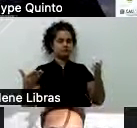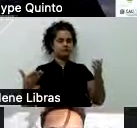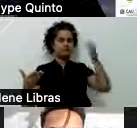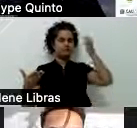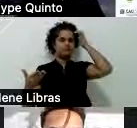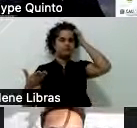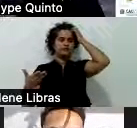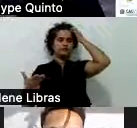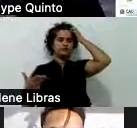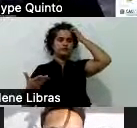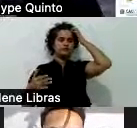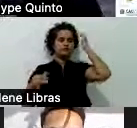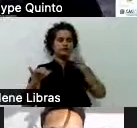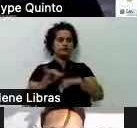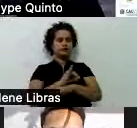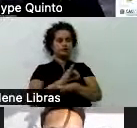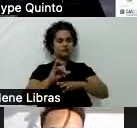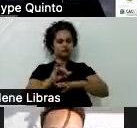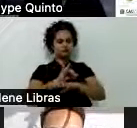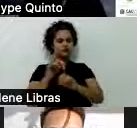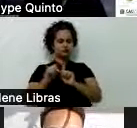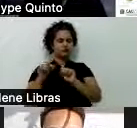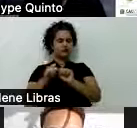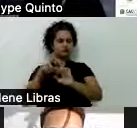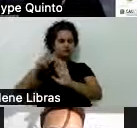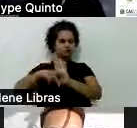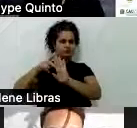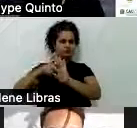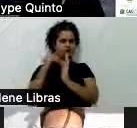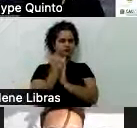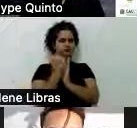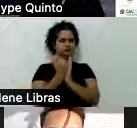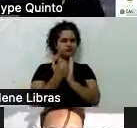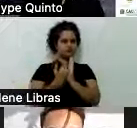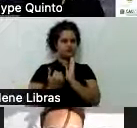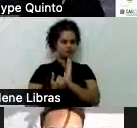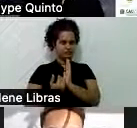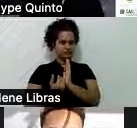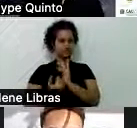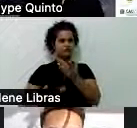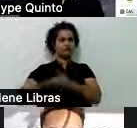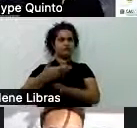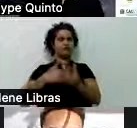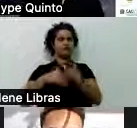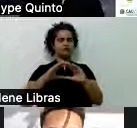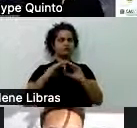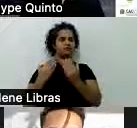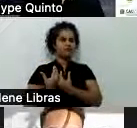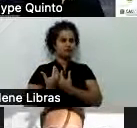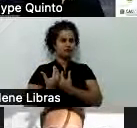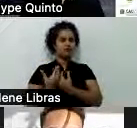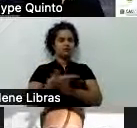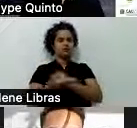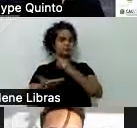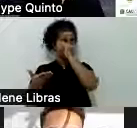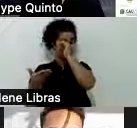é planejada, né? Então, existe sempre uma fase preparatória, que parte de encontros com a comunidade, para identificar